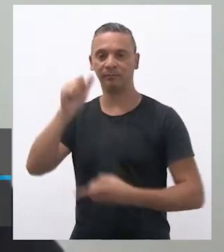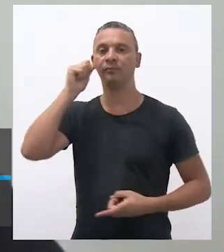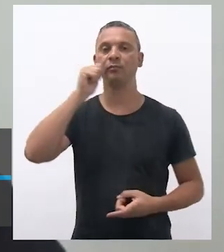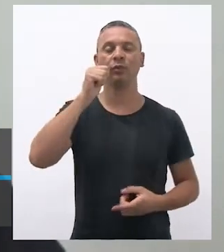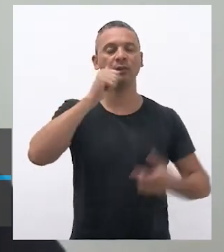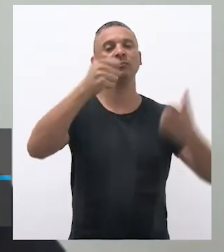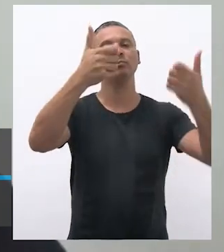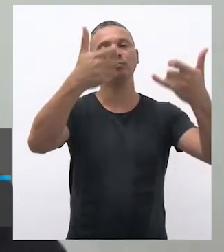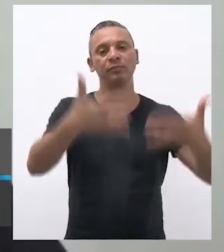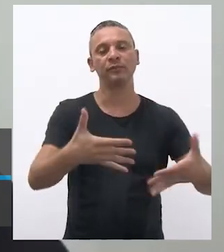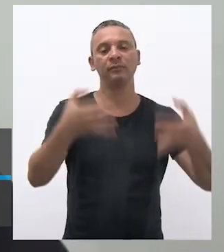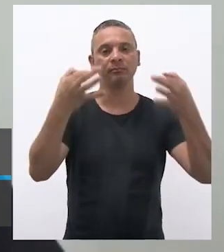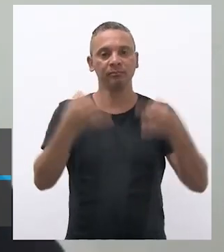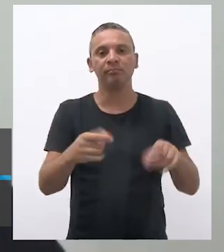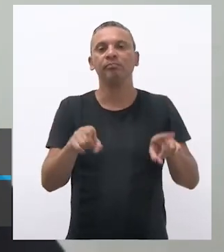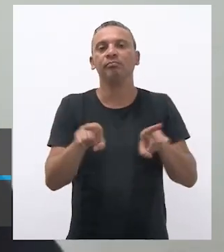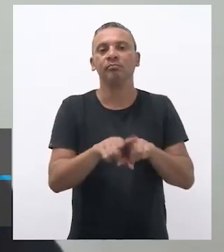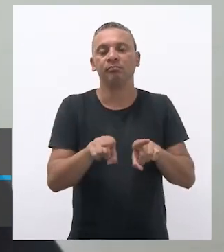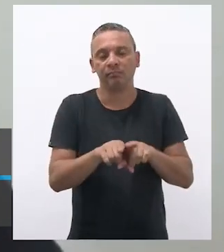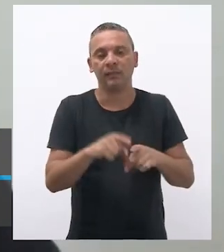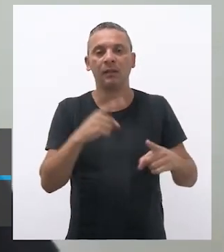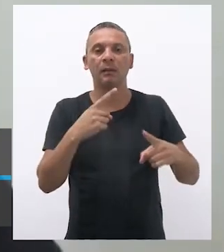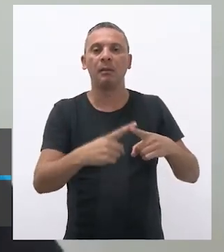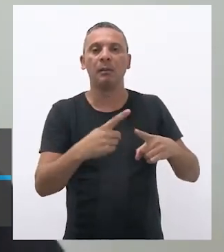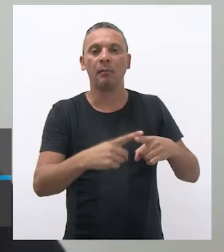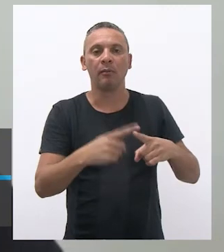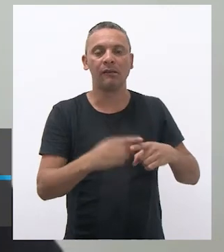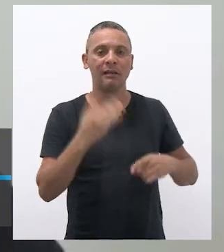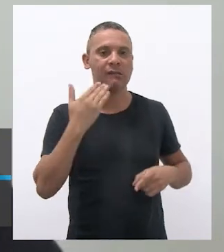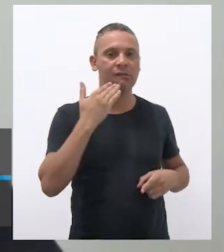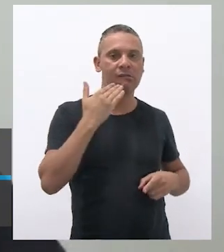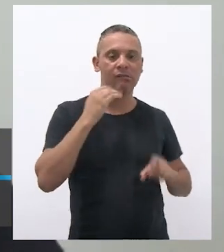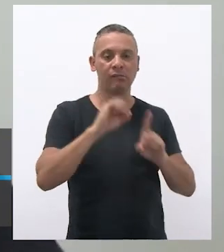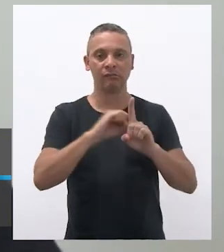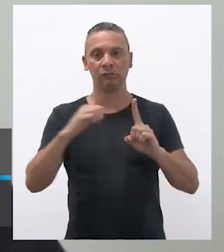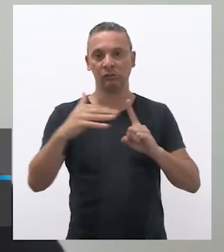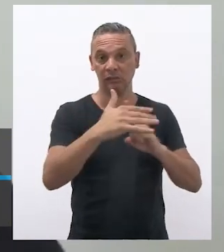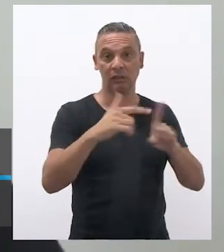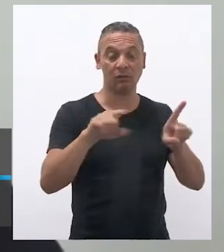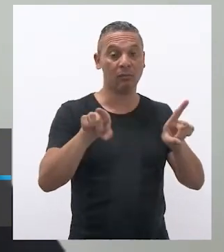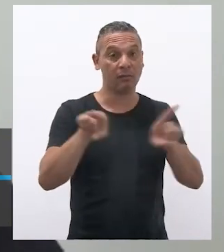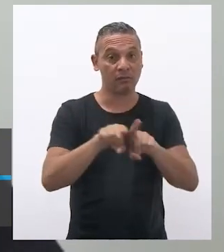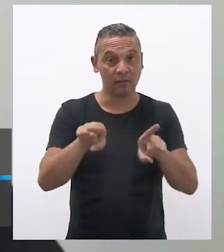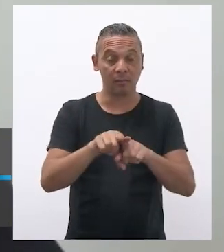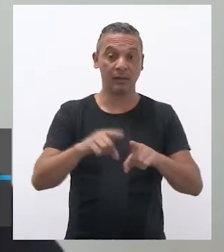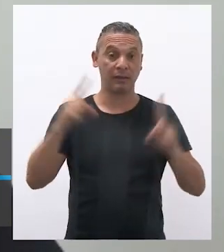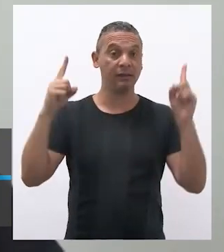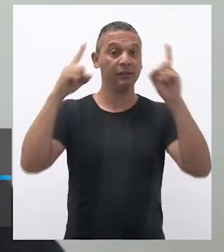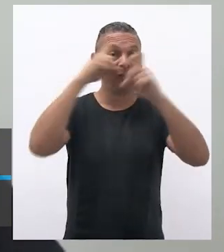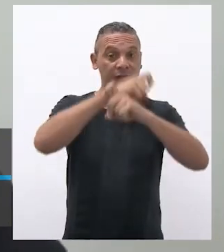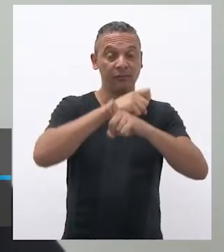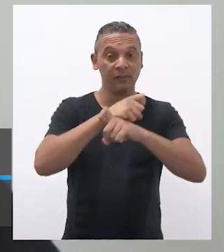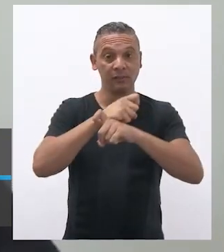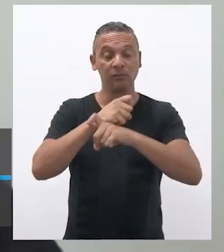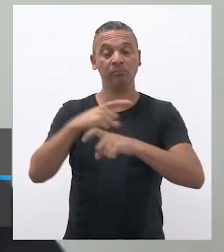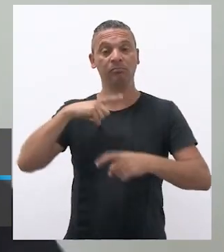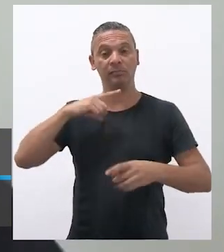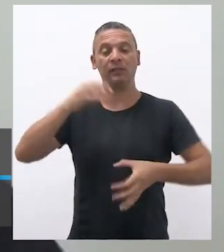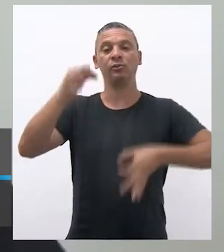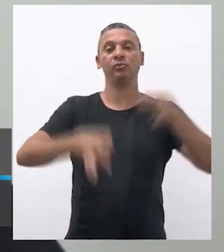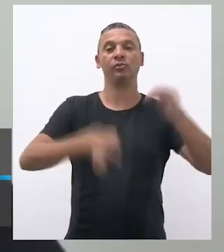justificaria não em razão apenas da vulnerabilidade social, mas também da dificuldade de acesso à justiça por uma situação